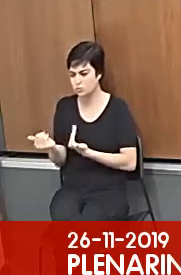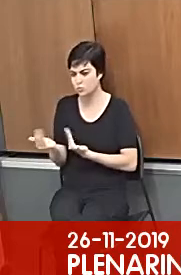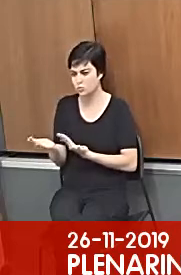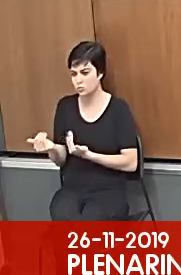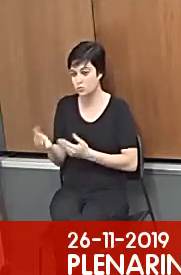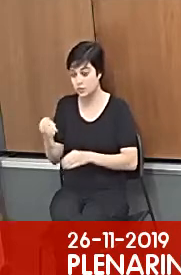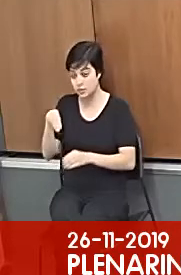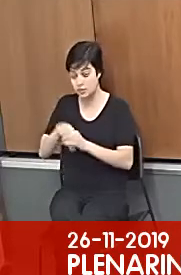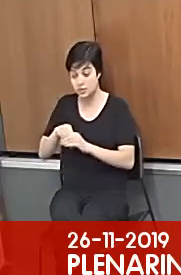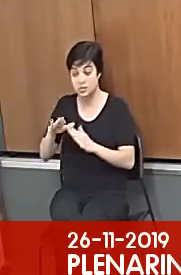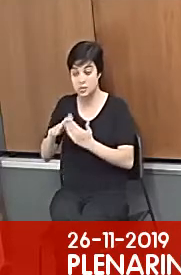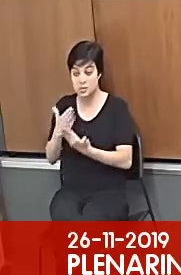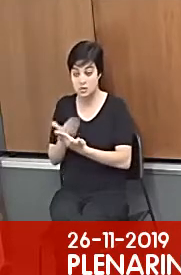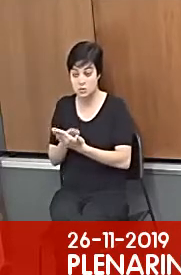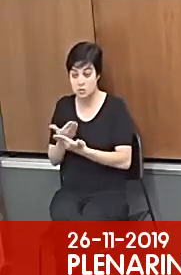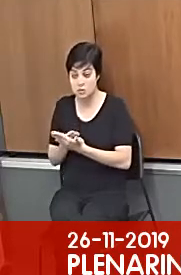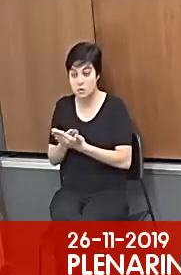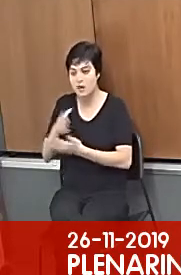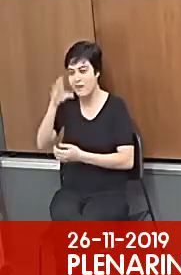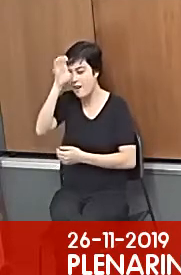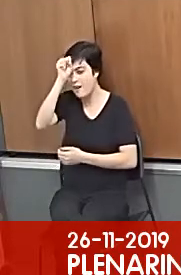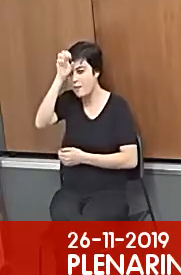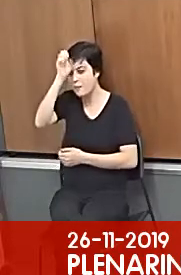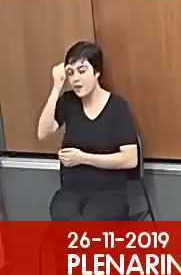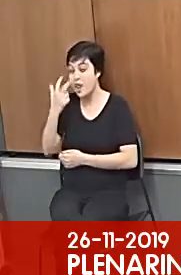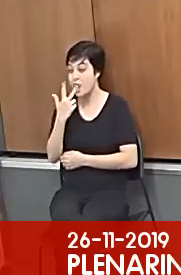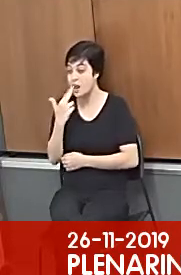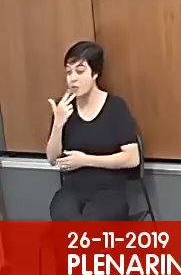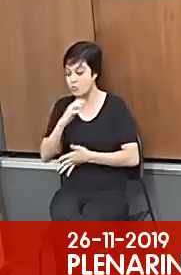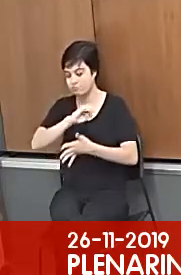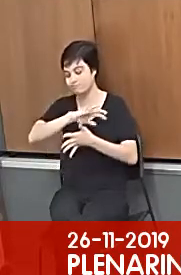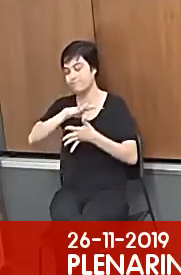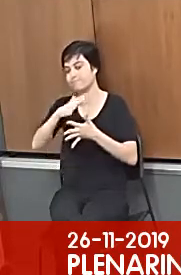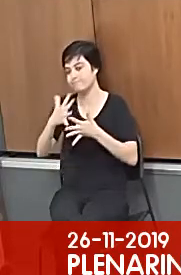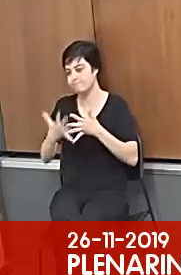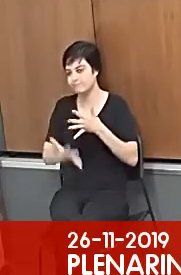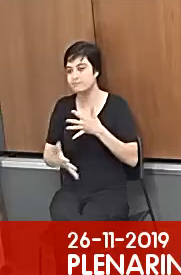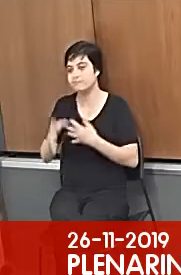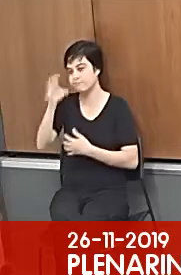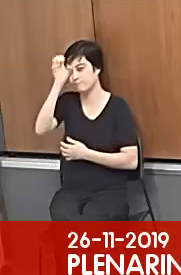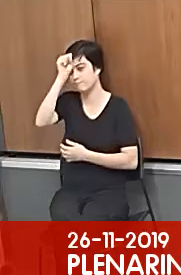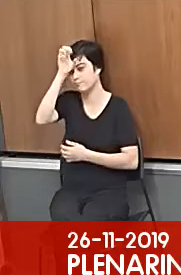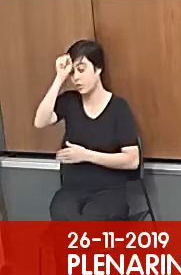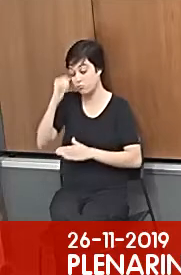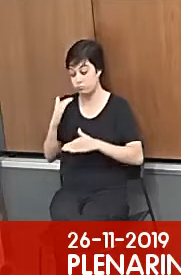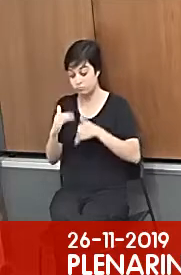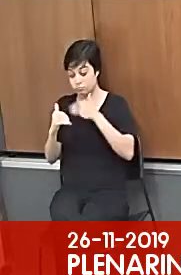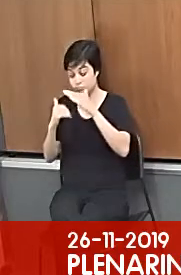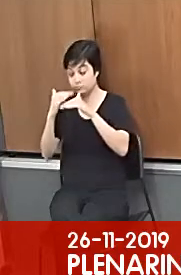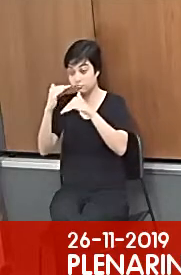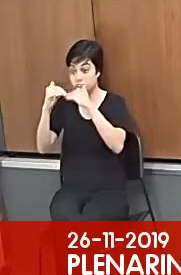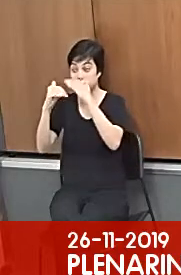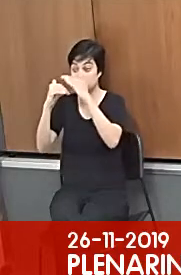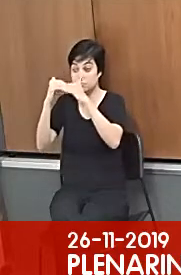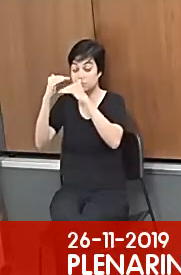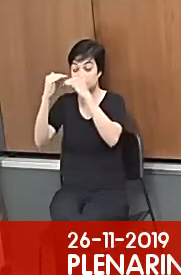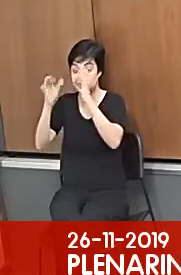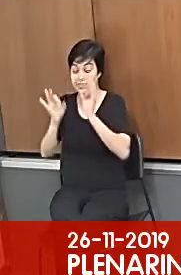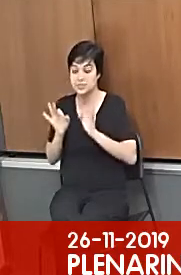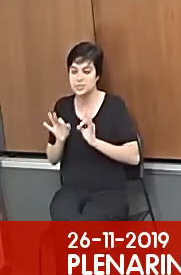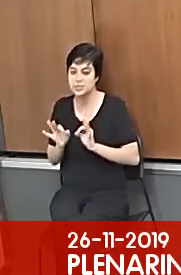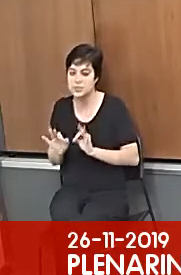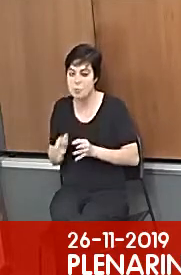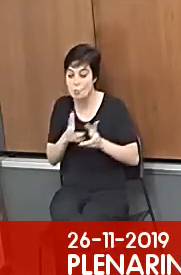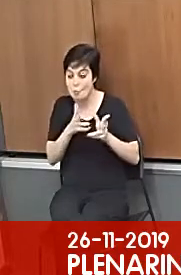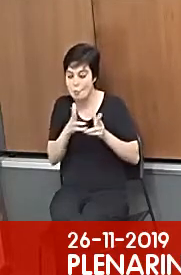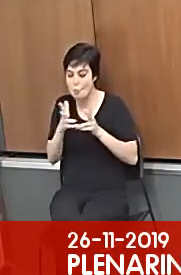na escola aprenda a sua língua, a língua de sinais, e faça todo o seu desenvolvimento como